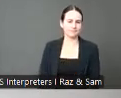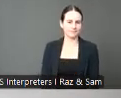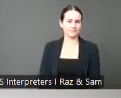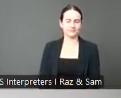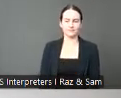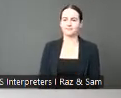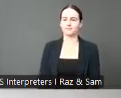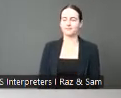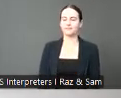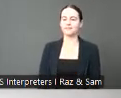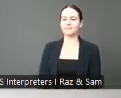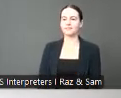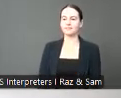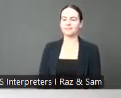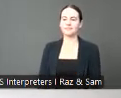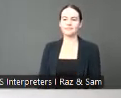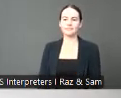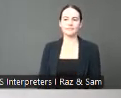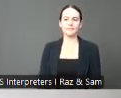E nossa fase inicial,